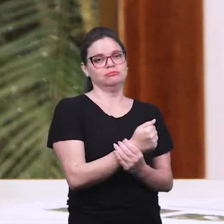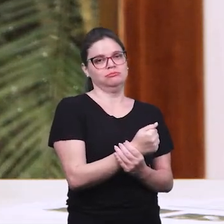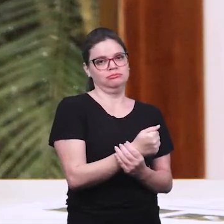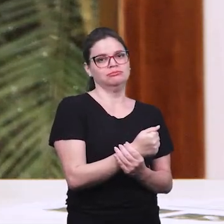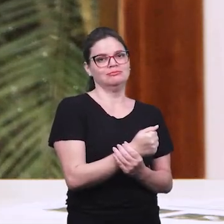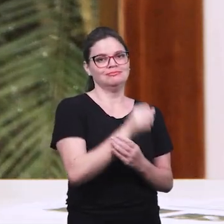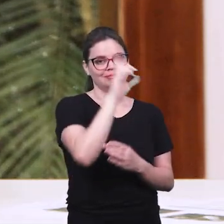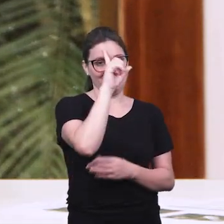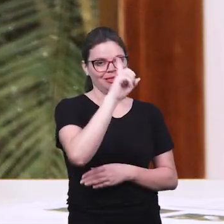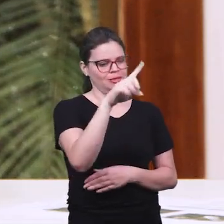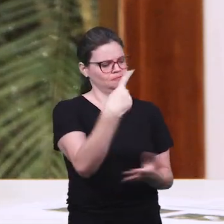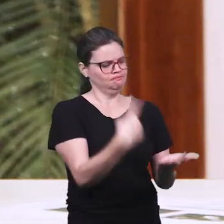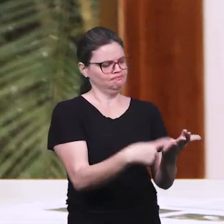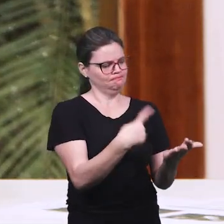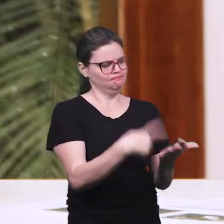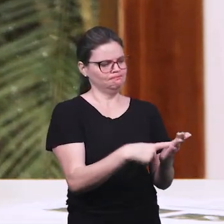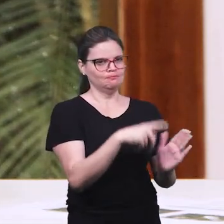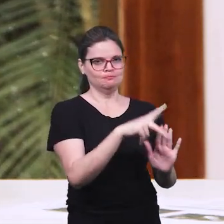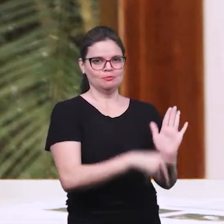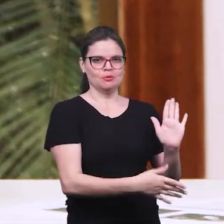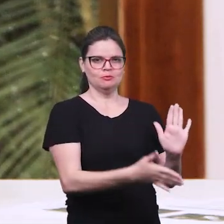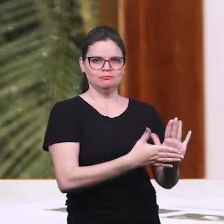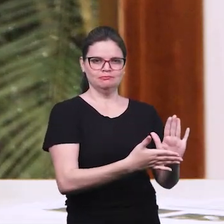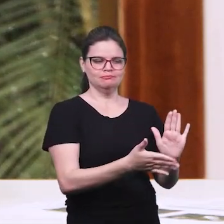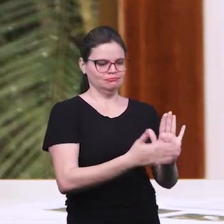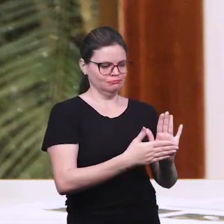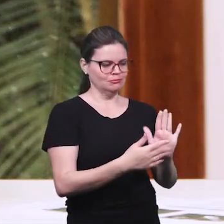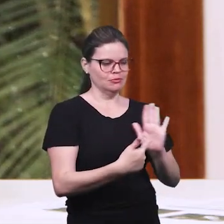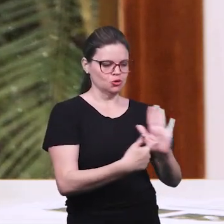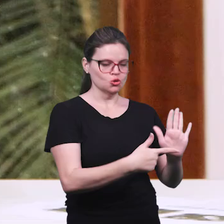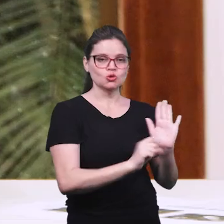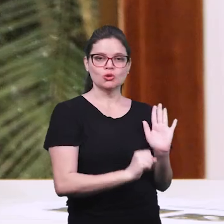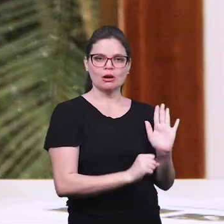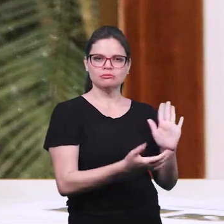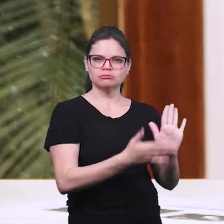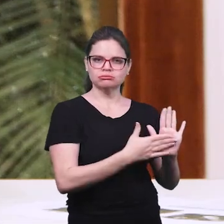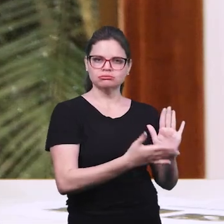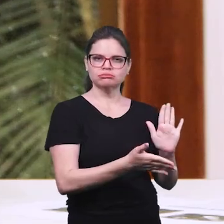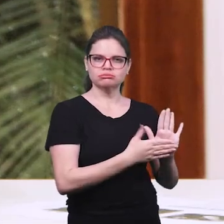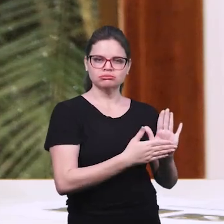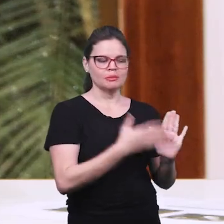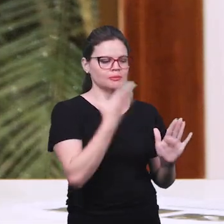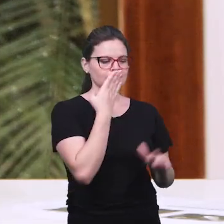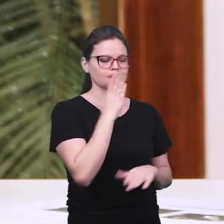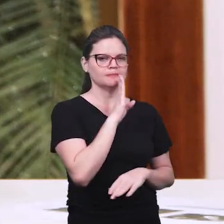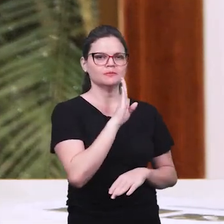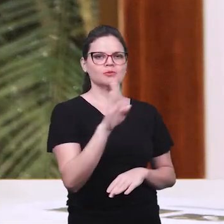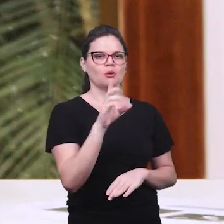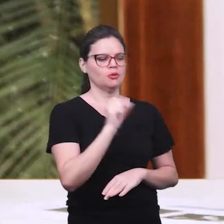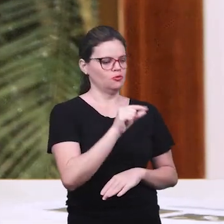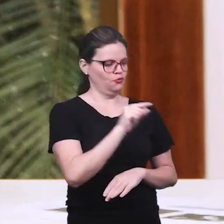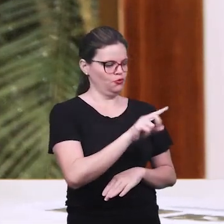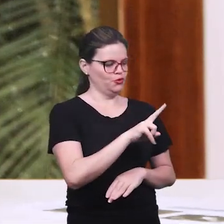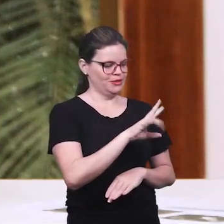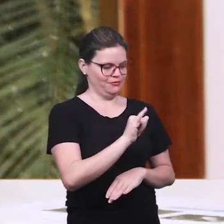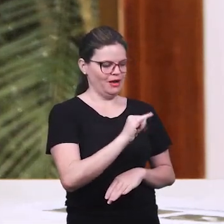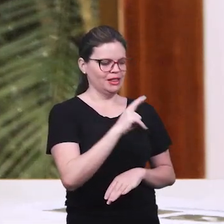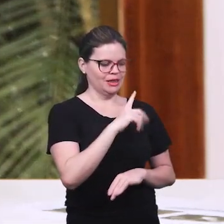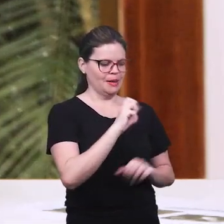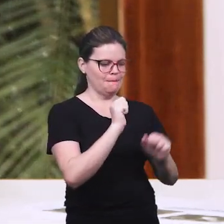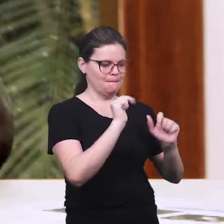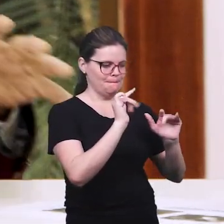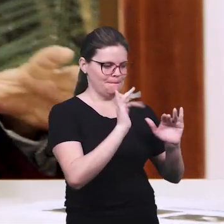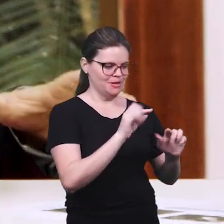E Deus providenciou um plano muito grande através de Abraão. O Senhor prometeu a Abraão que abençoaria a ele